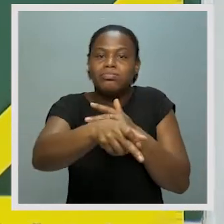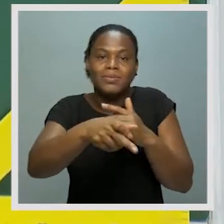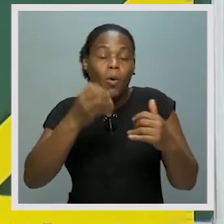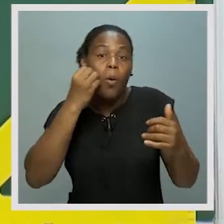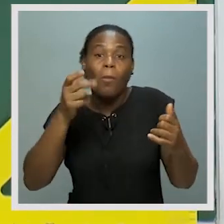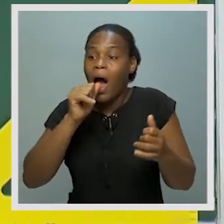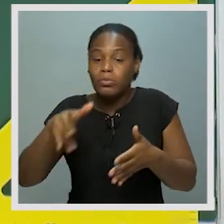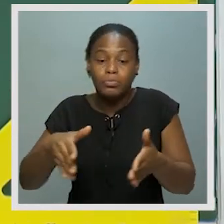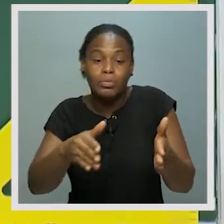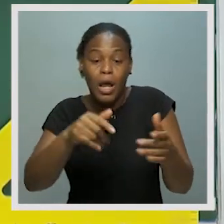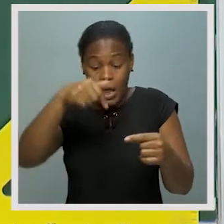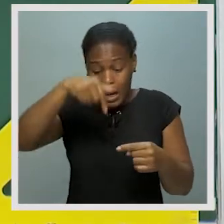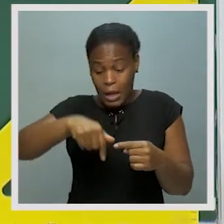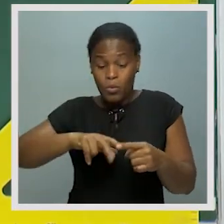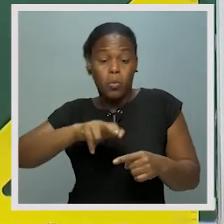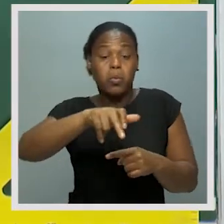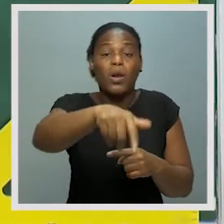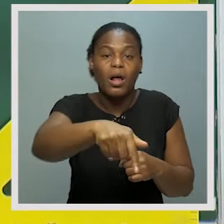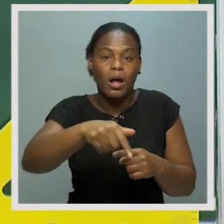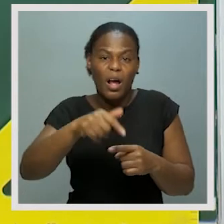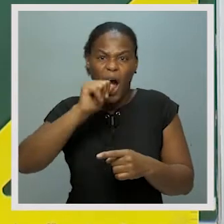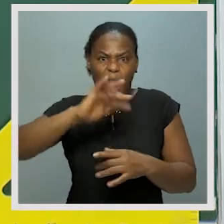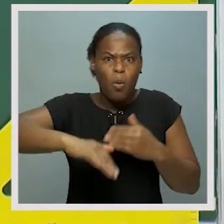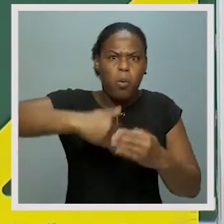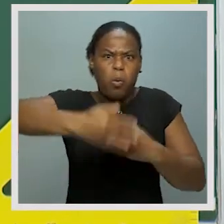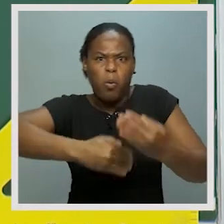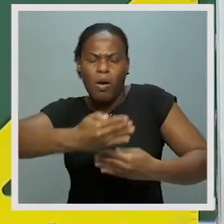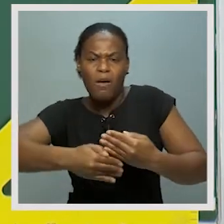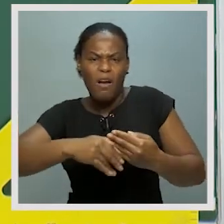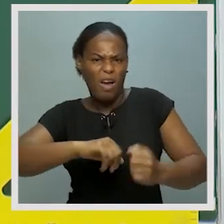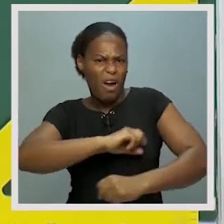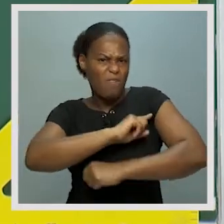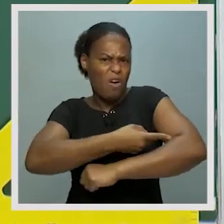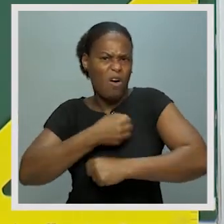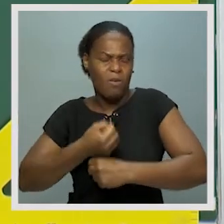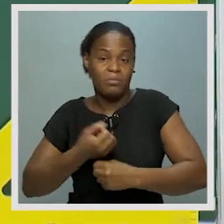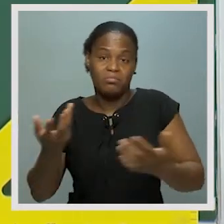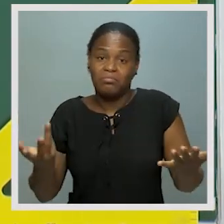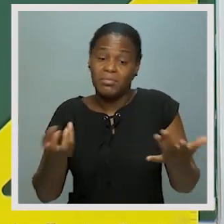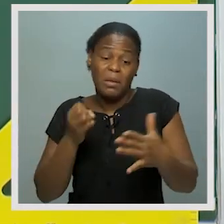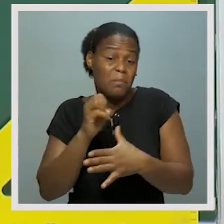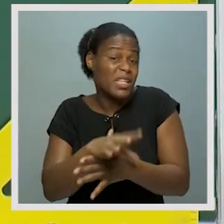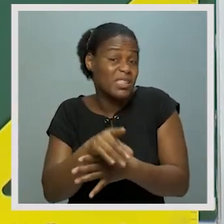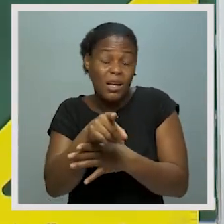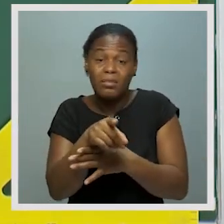ultrapassar este rio de uma margem a outra com esta corrente muito forte? E a mensagem que